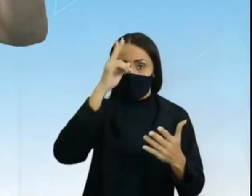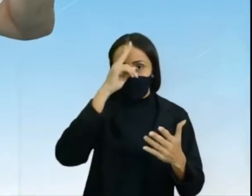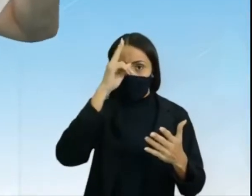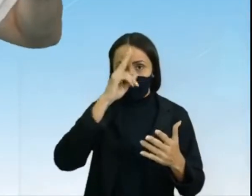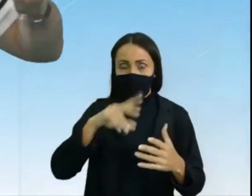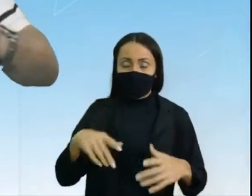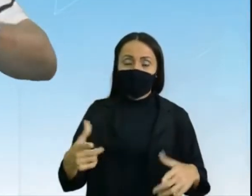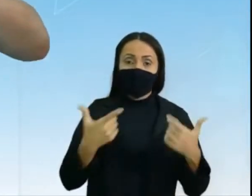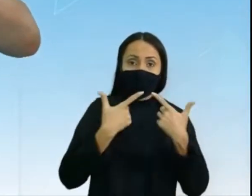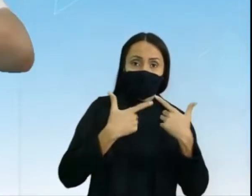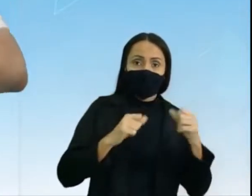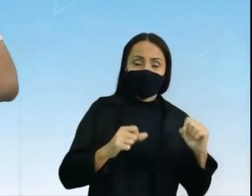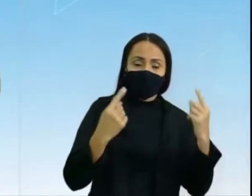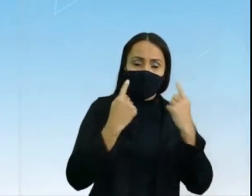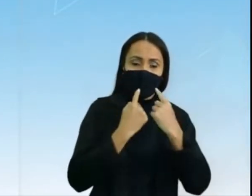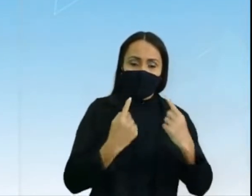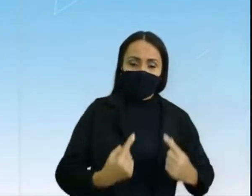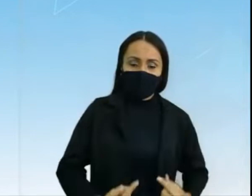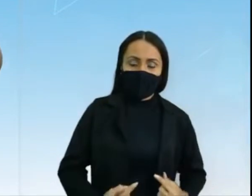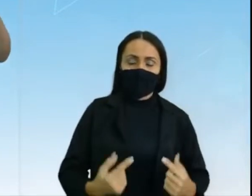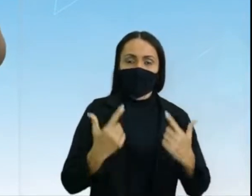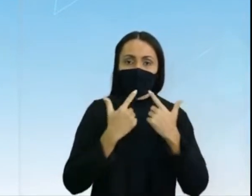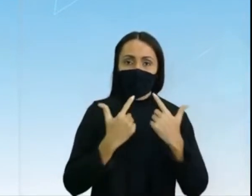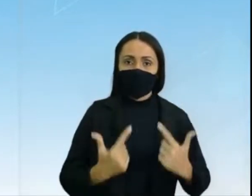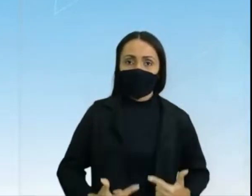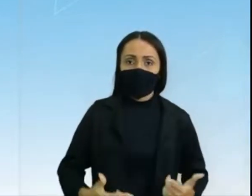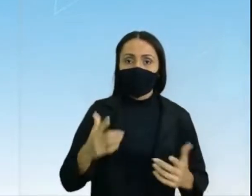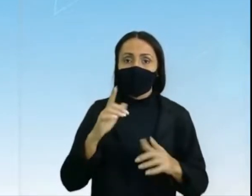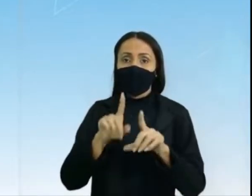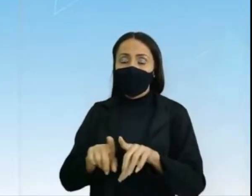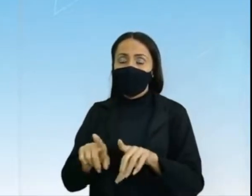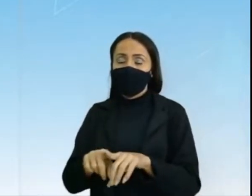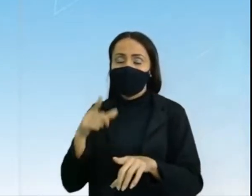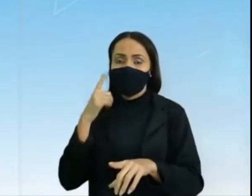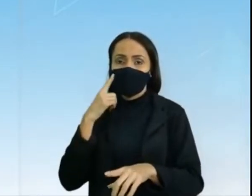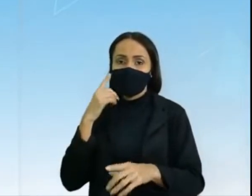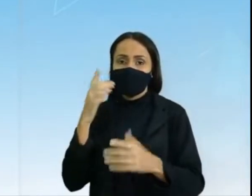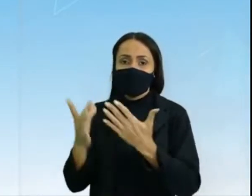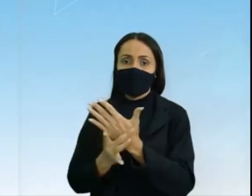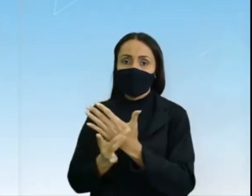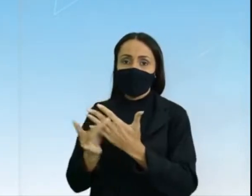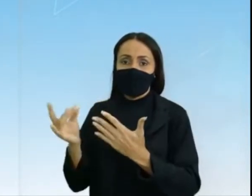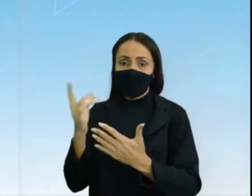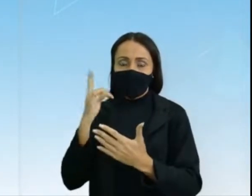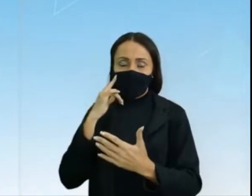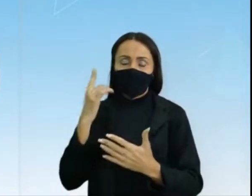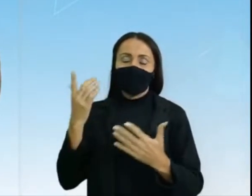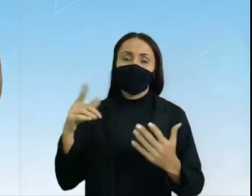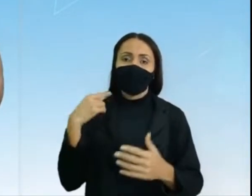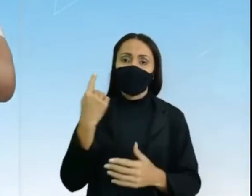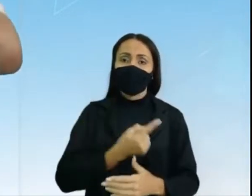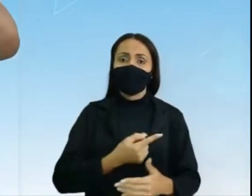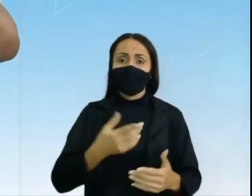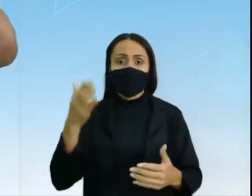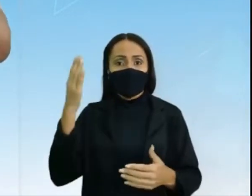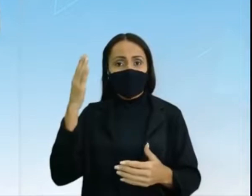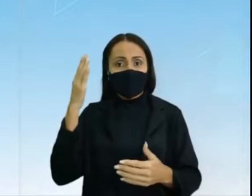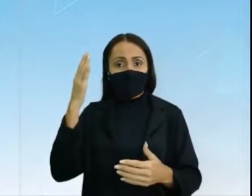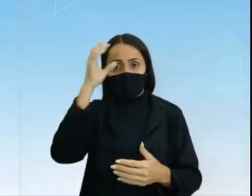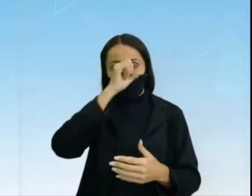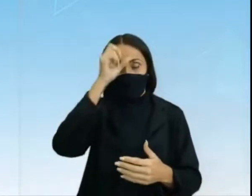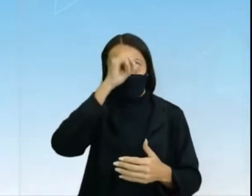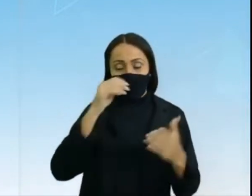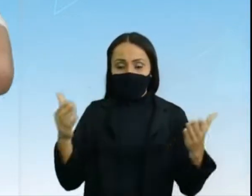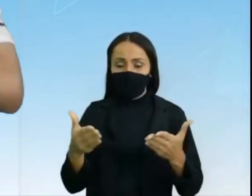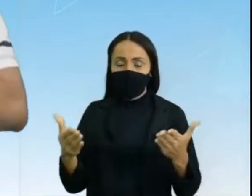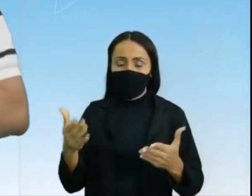linguístico? Língua, semiótico, semiose. Mas o que é semiótico? Isso nós vamos aprender, certo? Mas